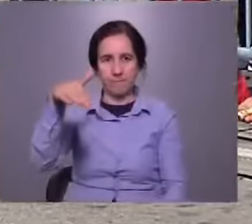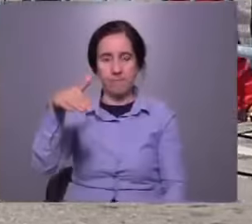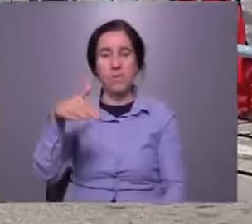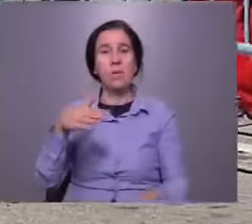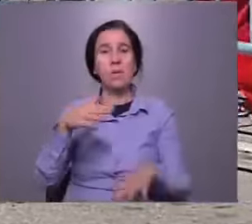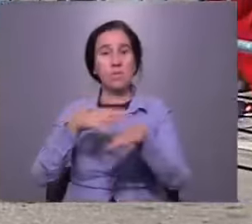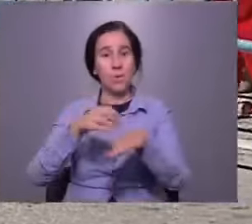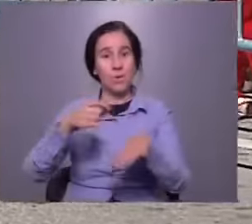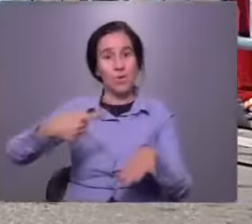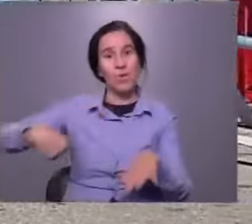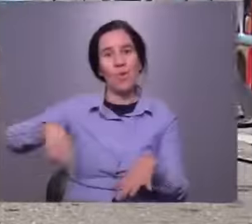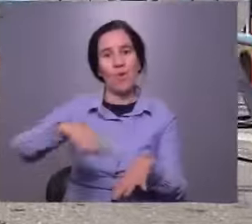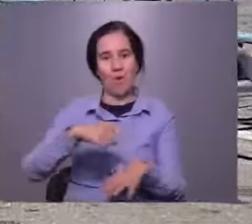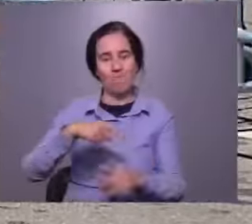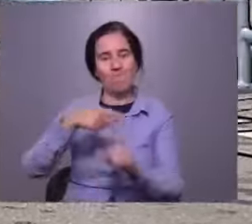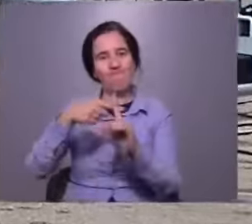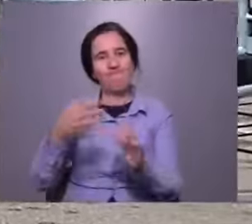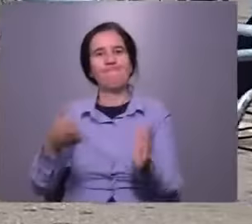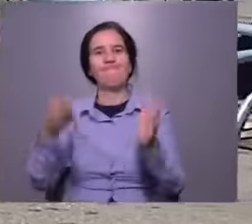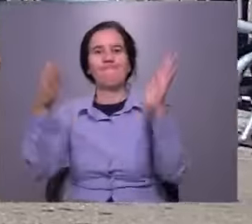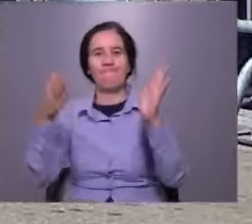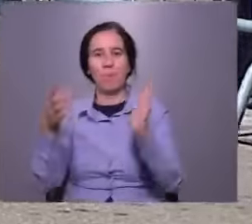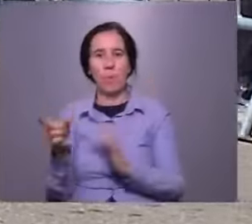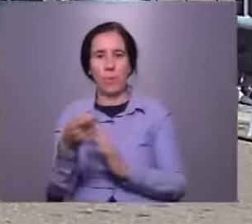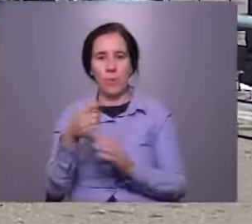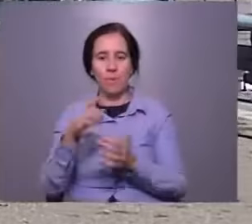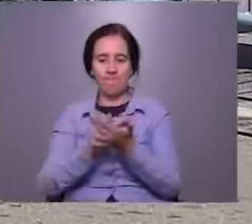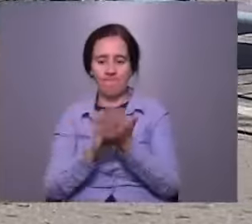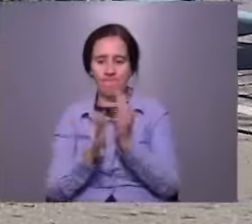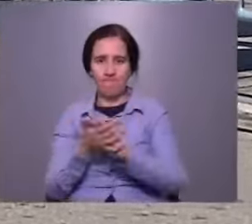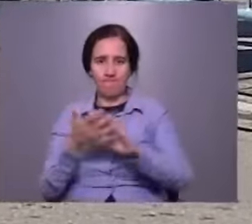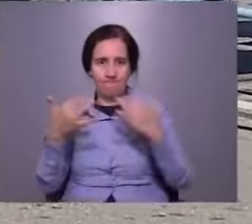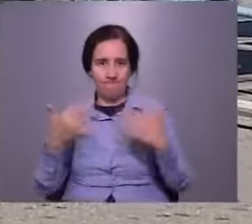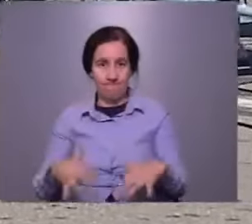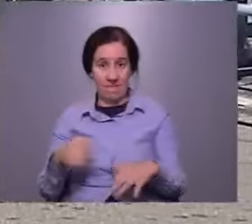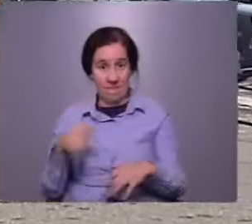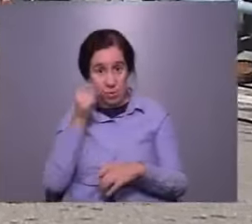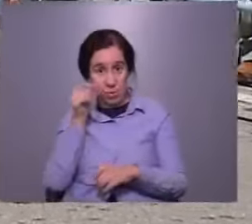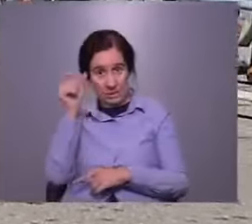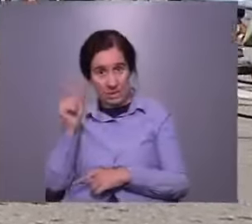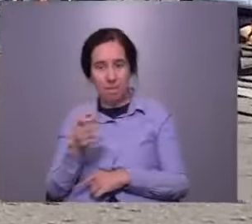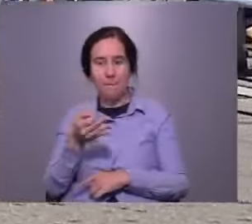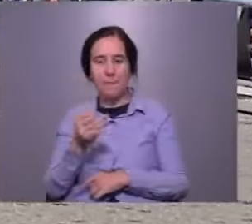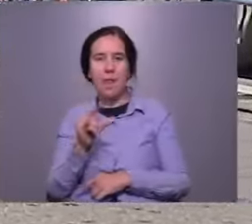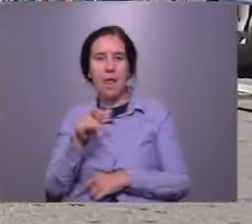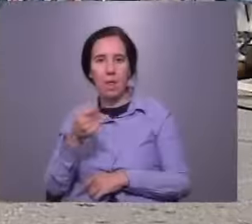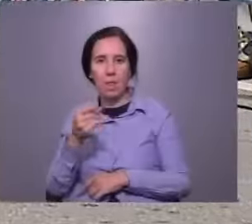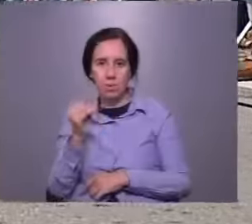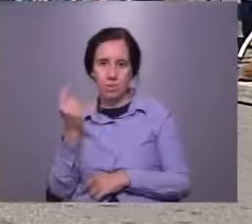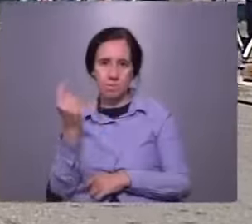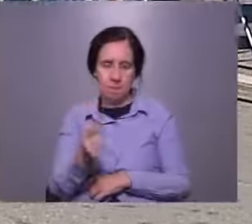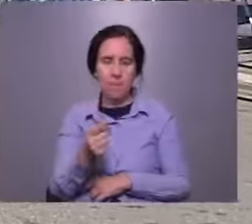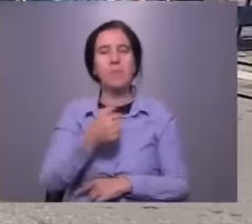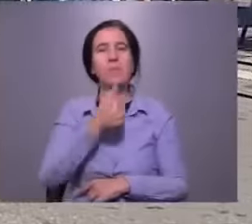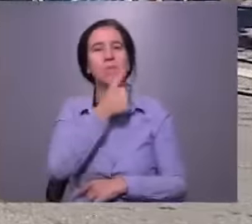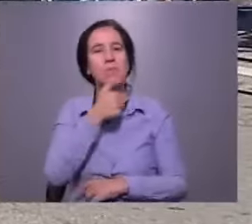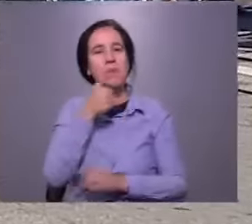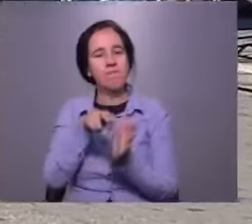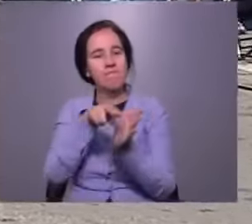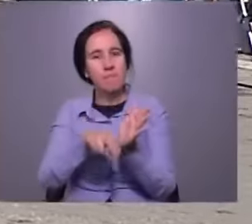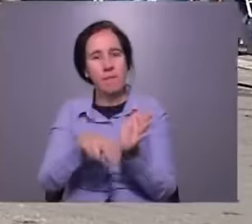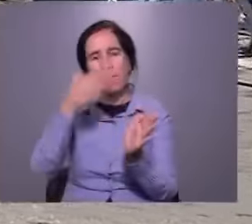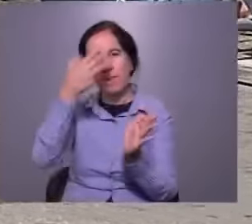nossa salvação, desceu dos céus e encarnou pelo Espírito Santo no seio da Virgem Maria e